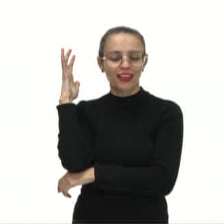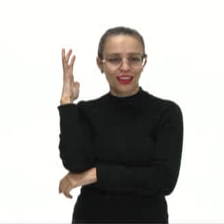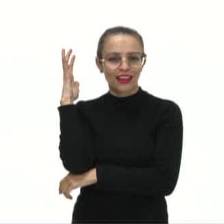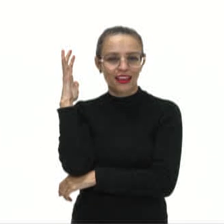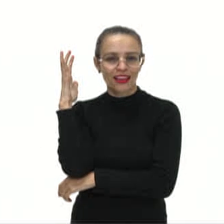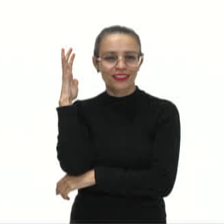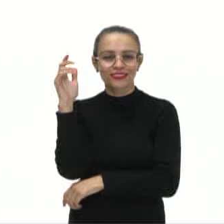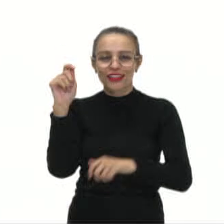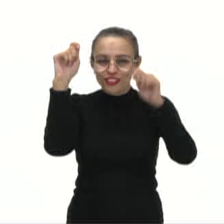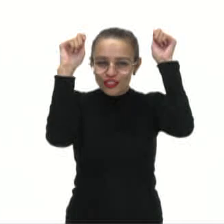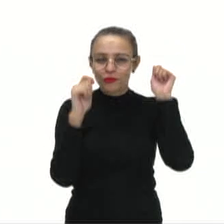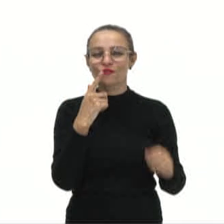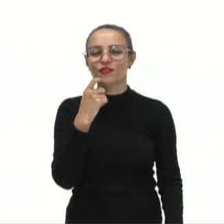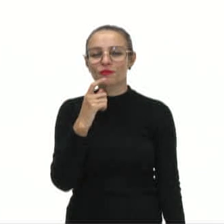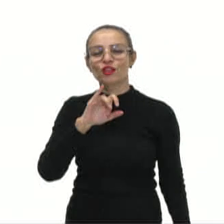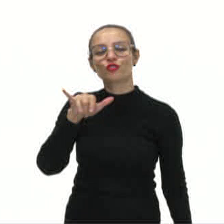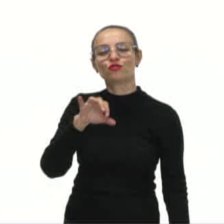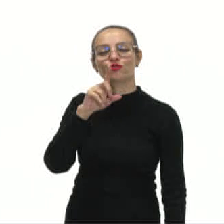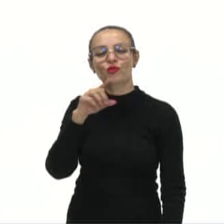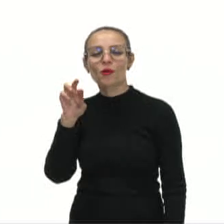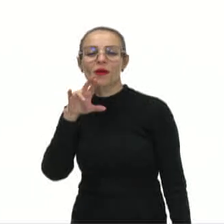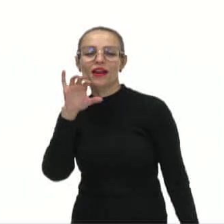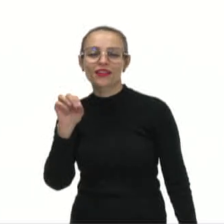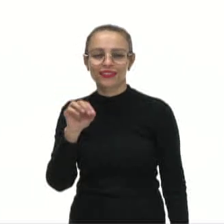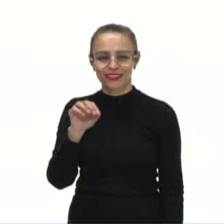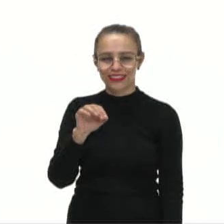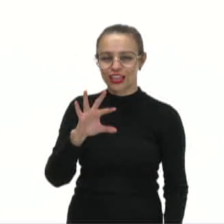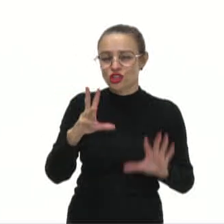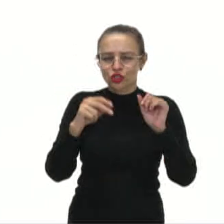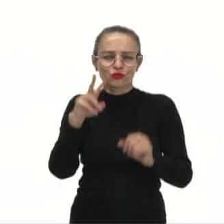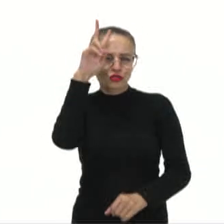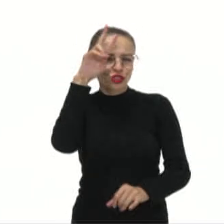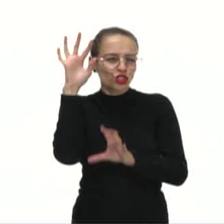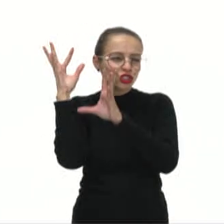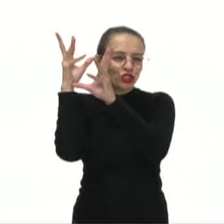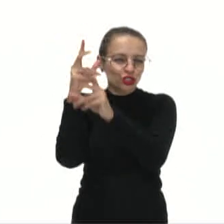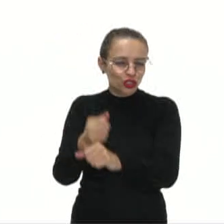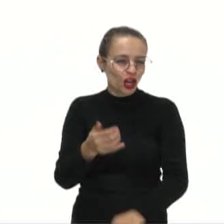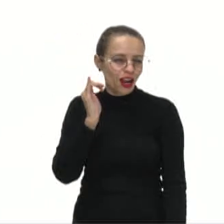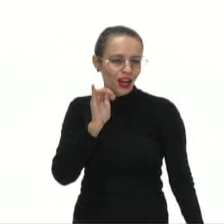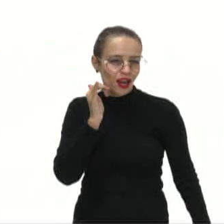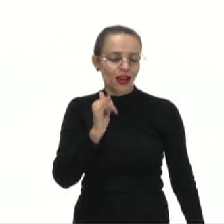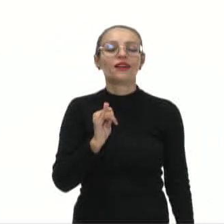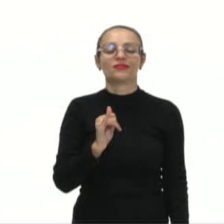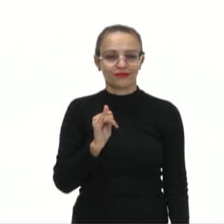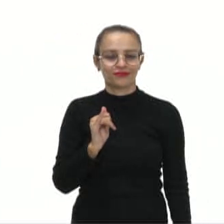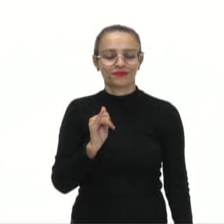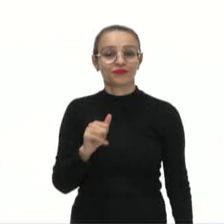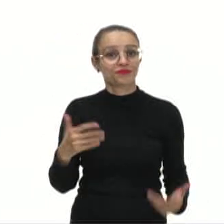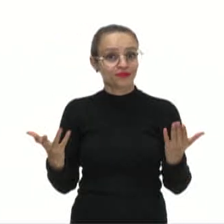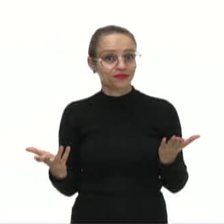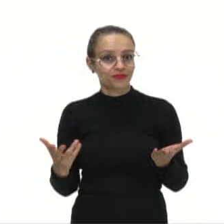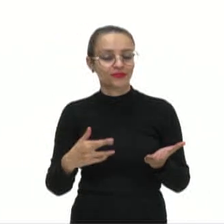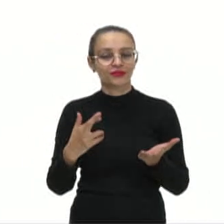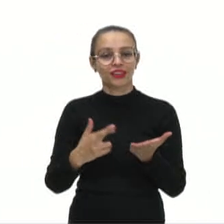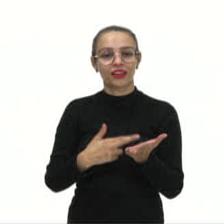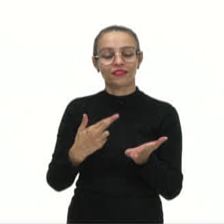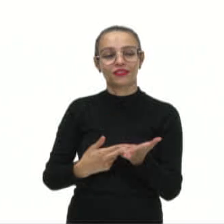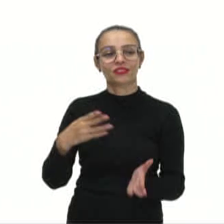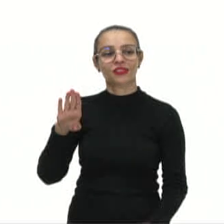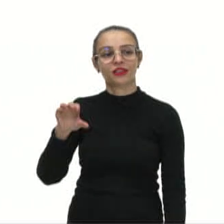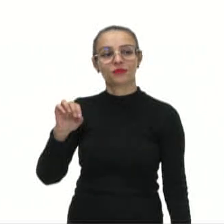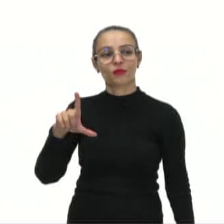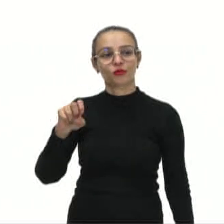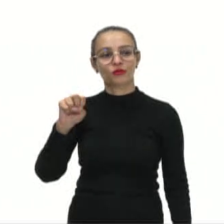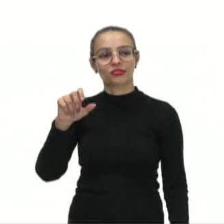João e Maria, os irmãos Karamazov, a Dama das Camélias e os Três Mosqueteiros. Revista Bolsa, a